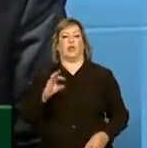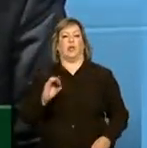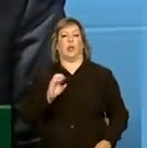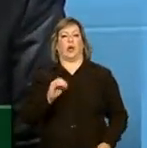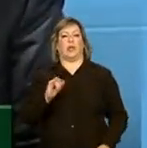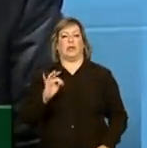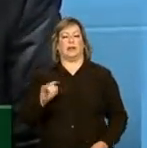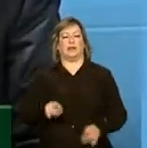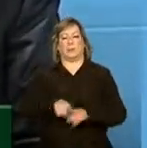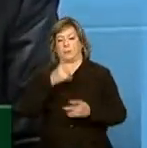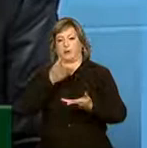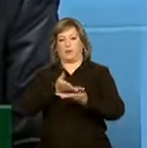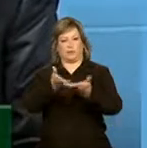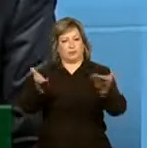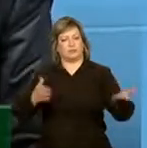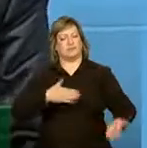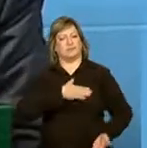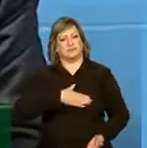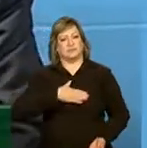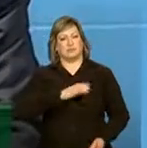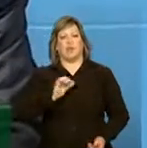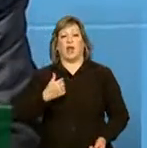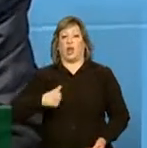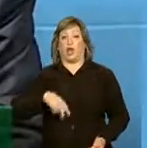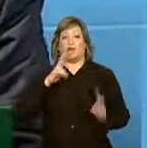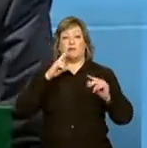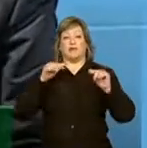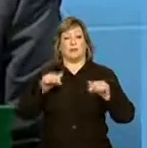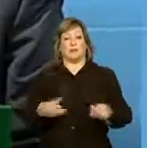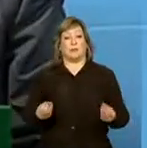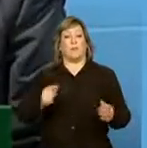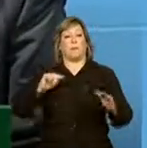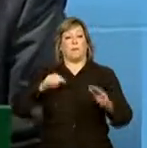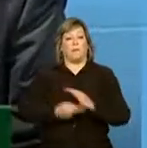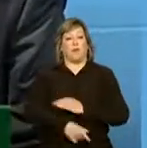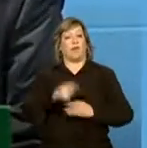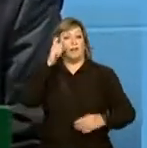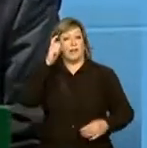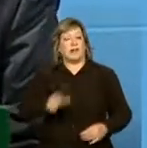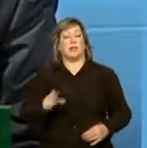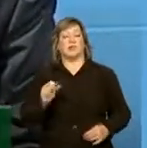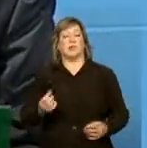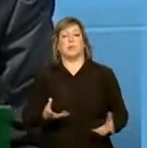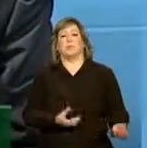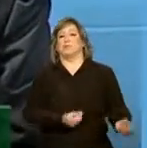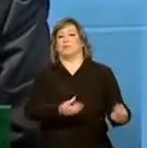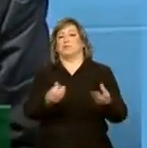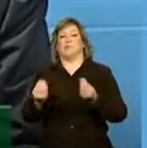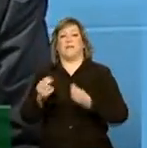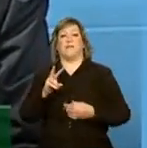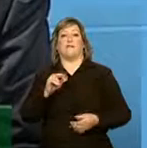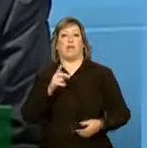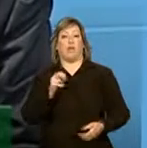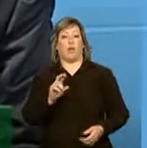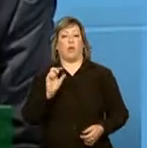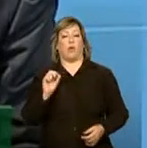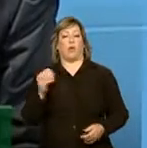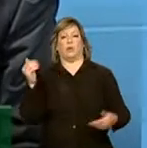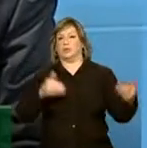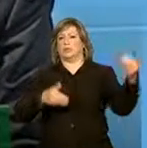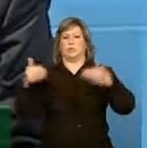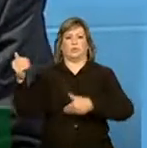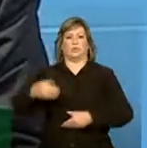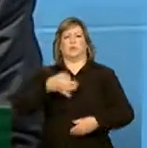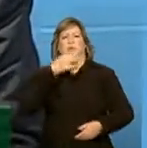distinto público, contemplamos aqui com profundo interesse as numerosas e muito valiosas intervenções dos